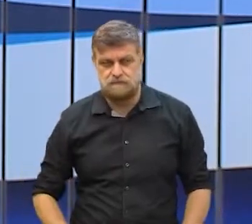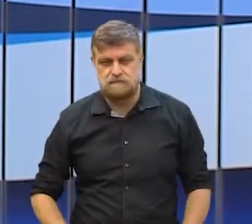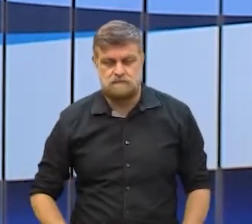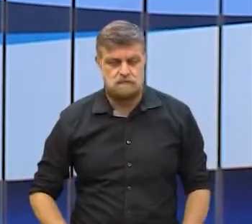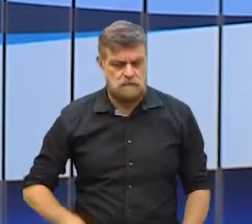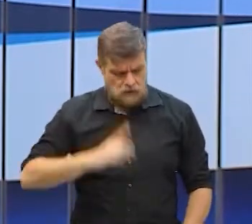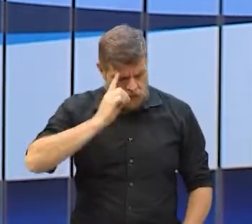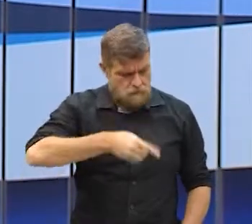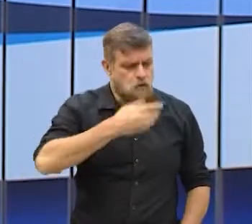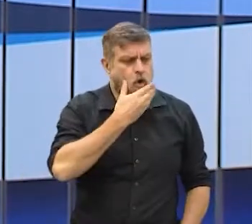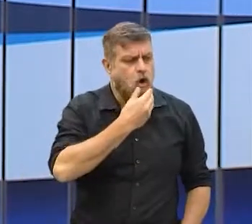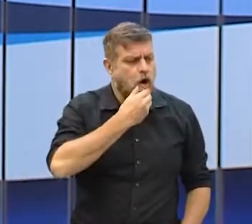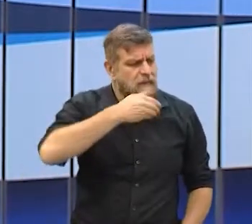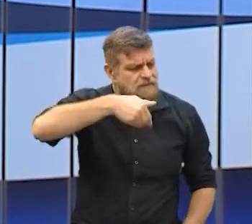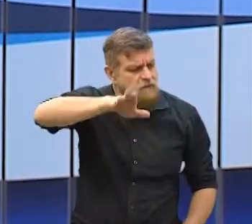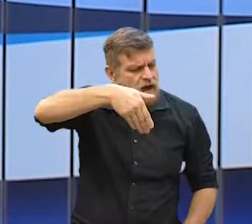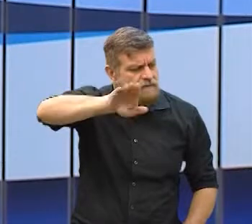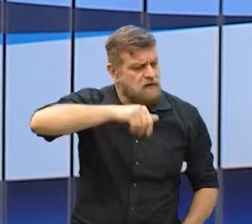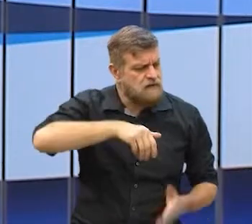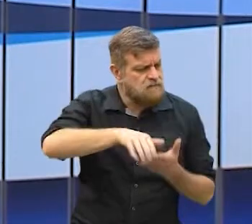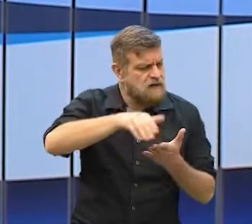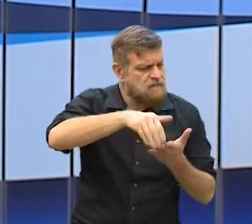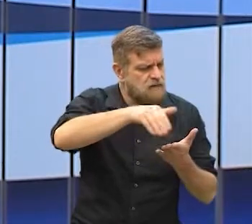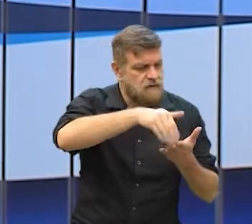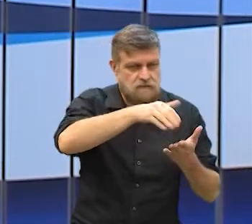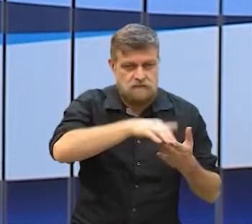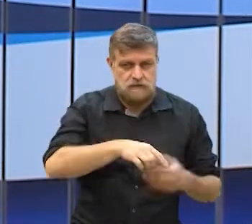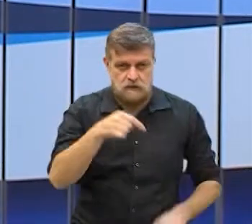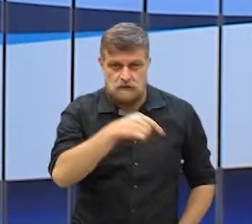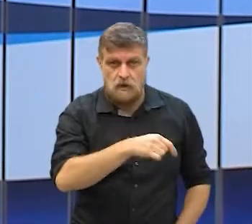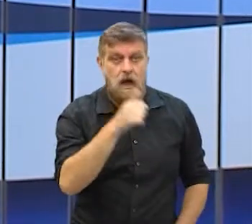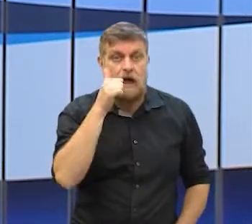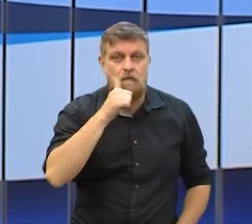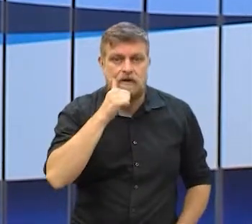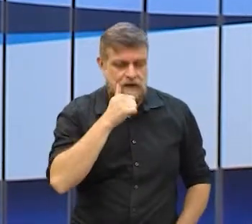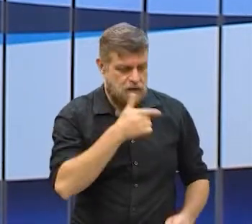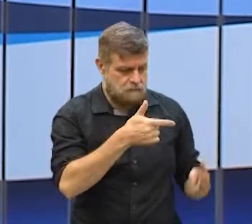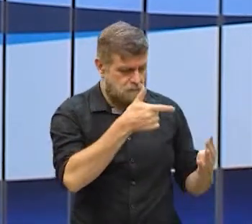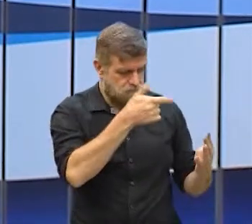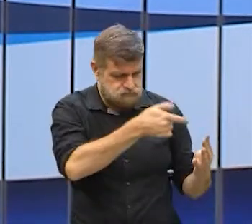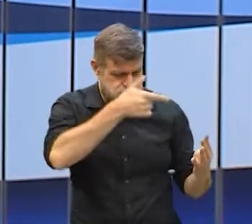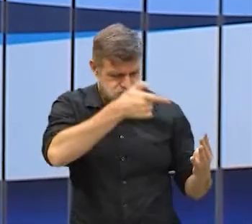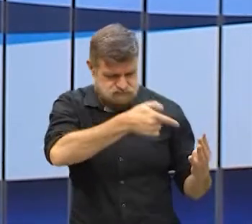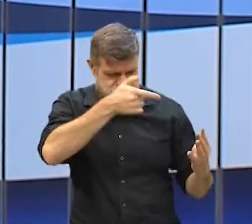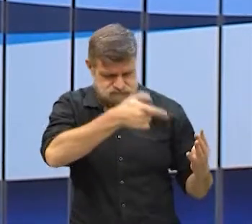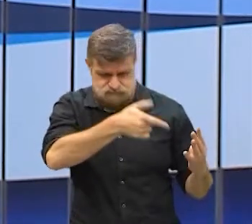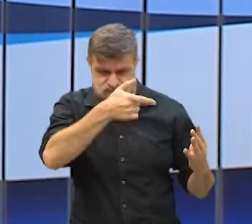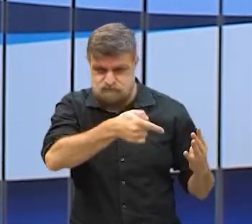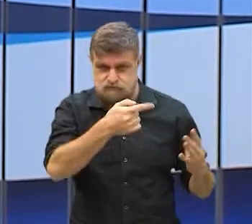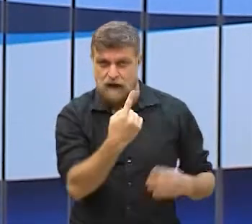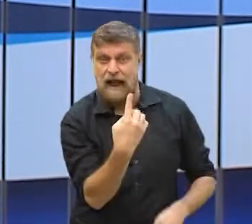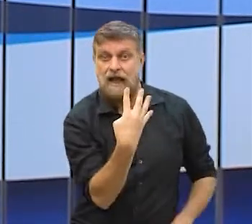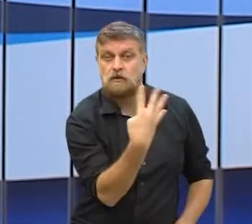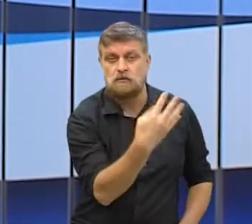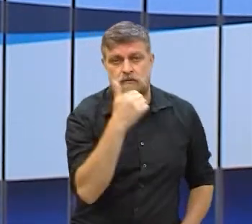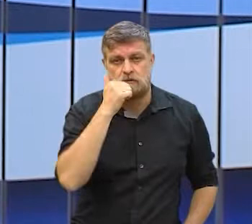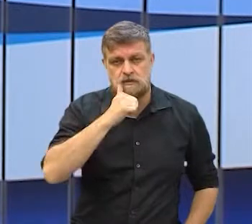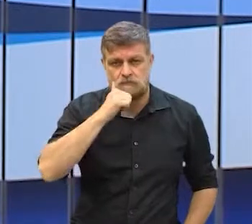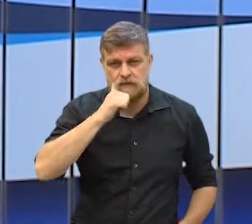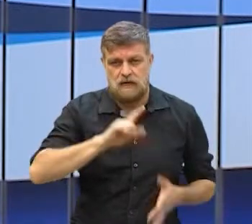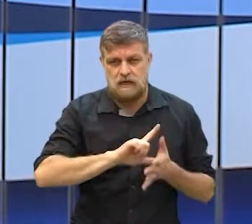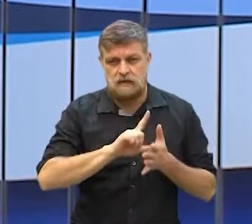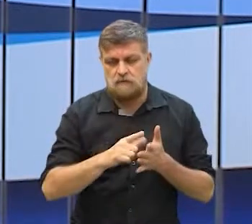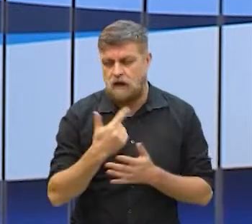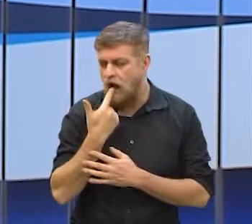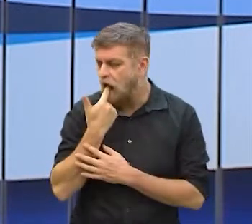Canadá, ordenou que os homens se retirassem da sala e assassinou 14 mulheres com tiro a queima-roupa e,